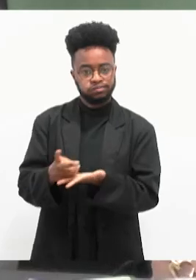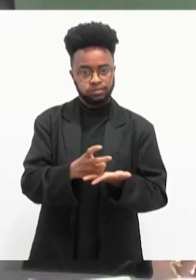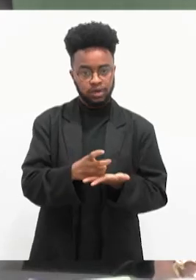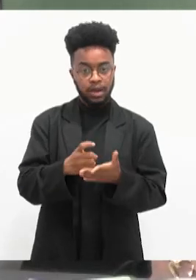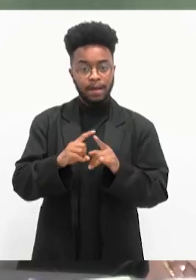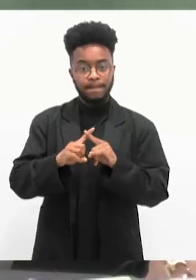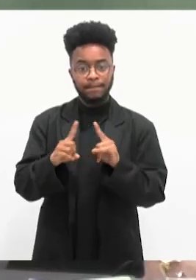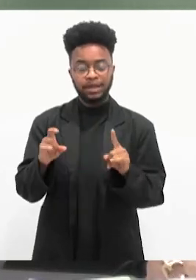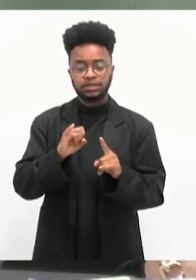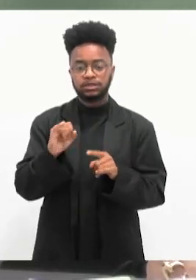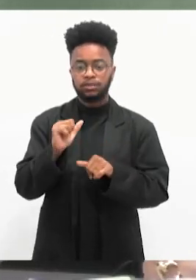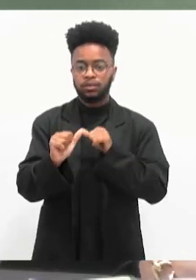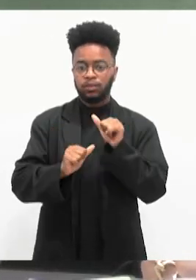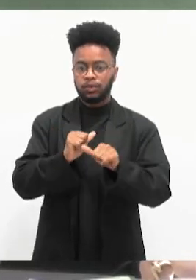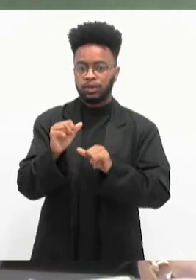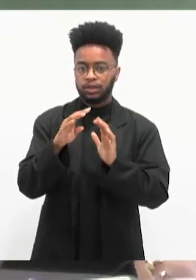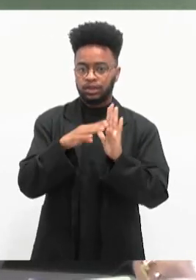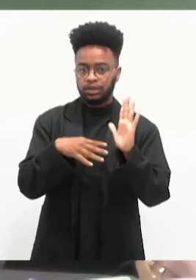gente alterar a tabela